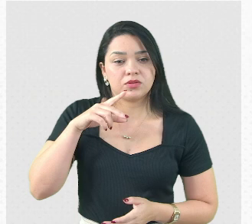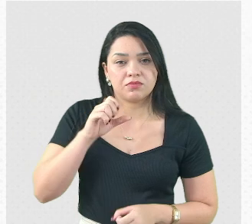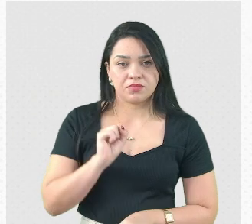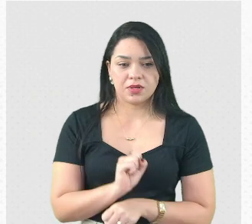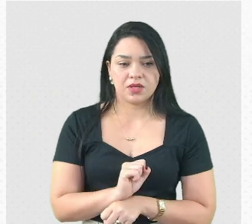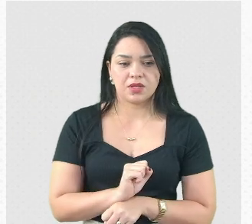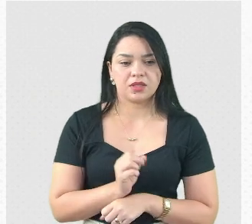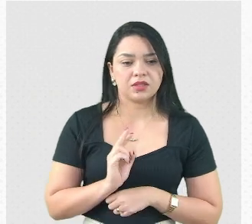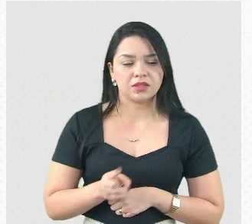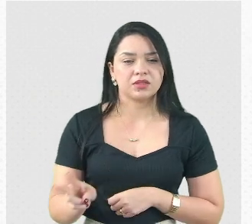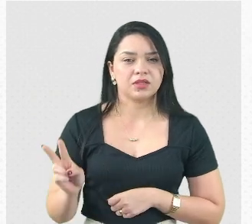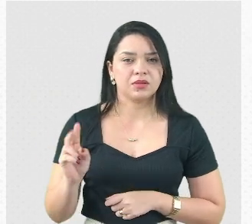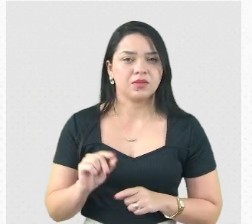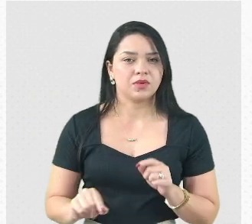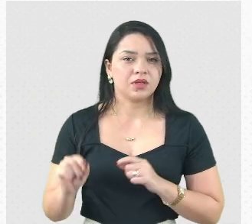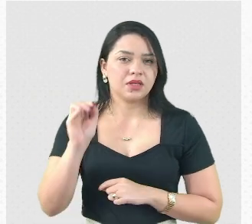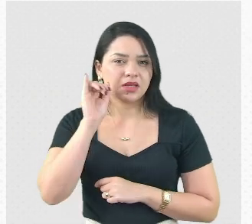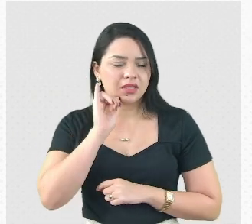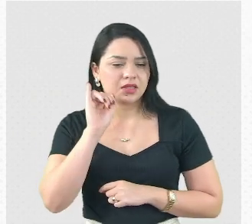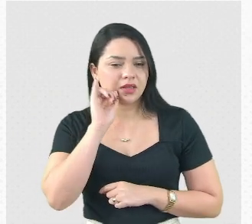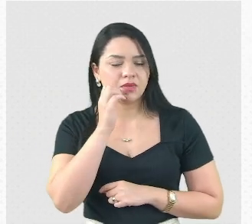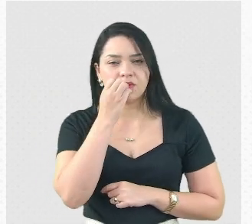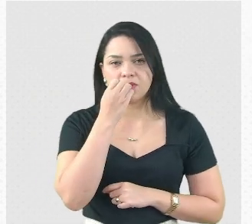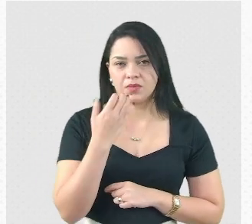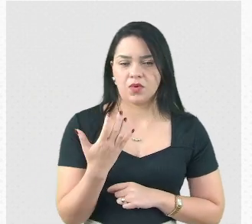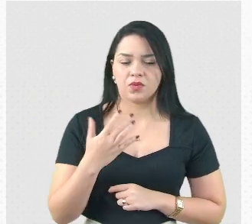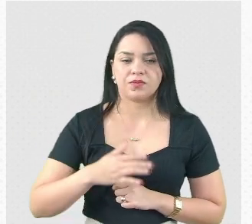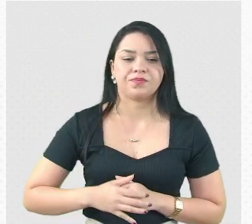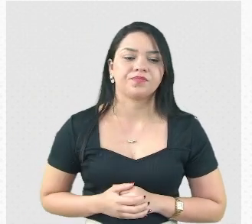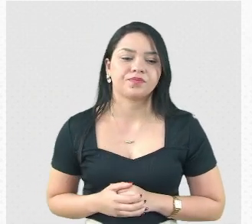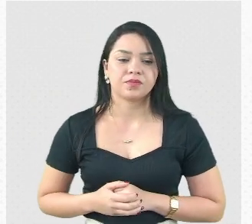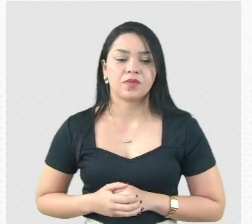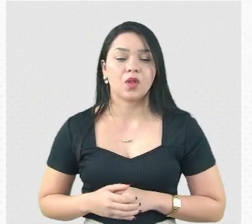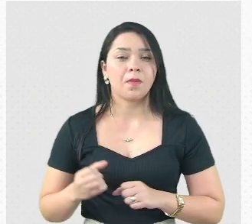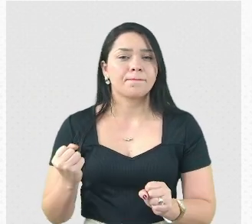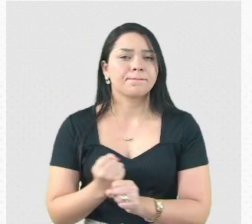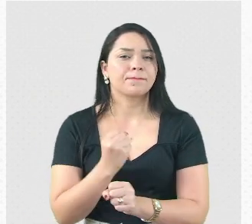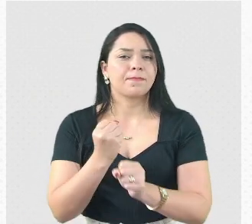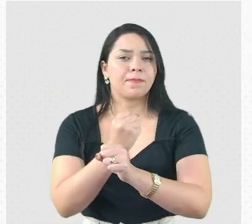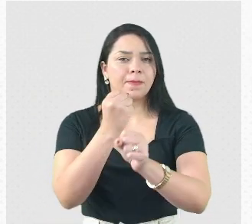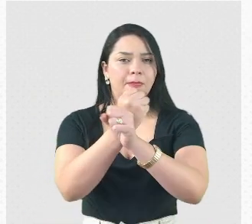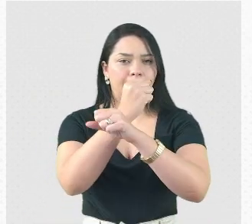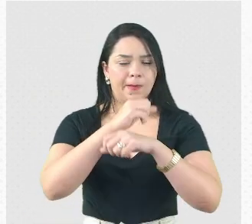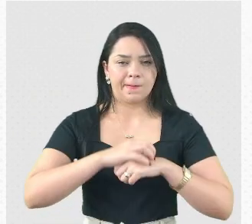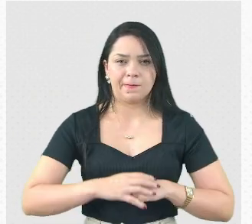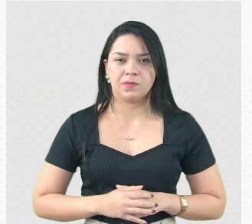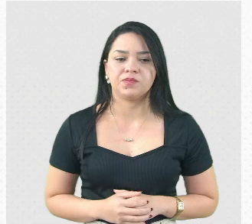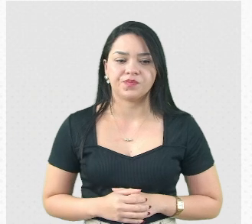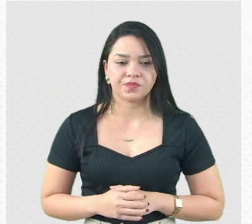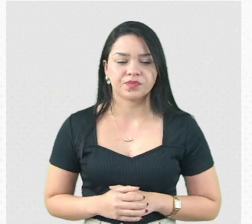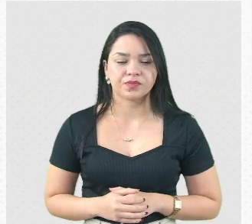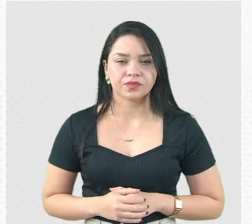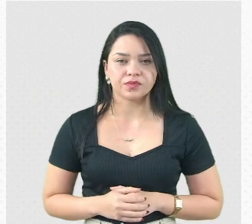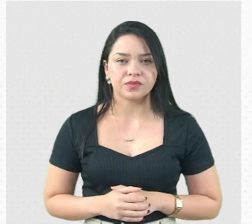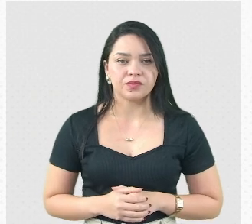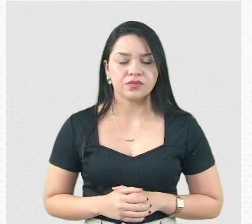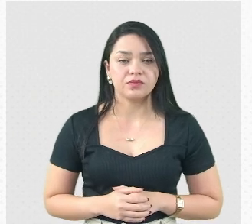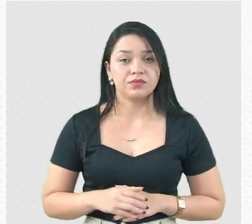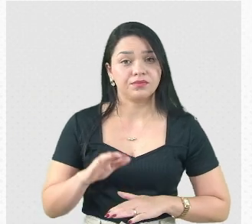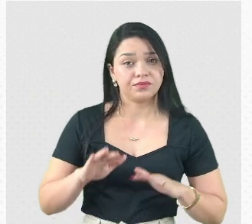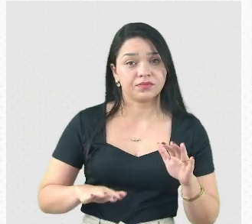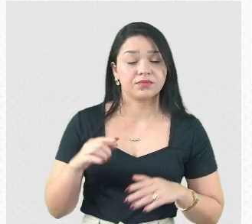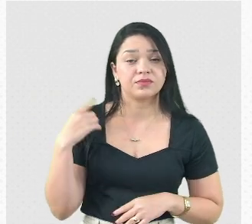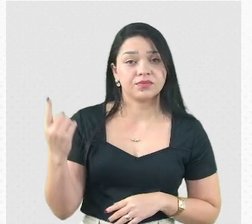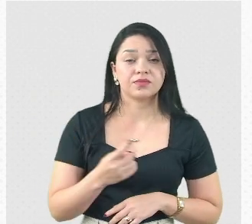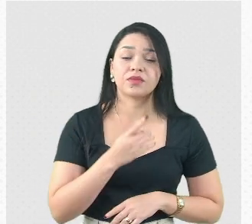Eu gosto sempre de trazer um exemplo muito bom. O pedreiro, por exemplo. O pedreiro, muitos dos pedreiros